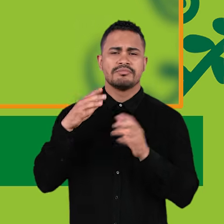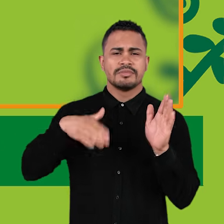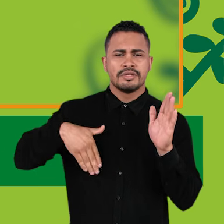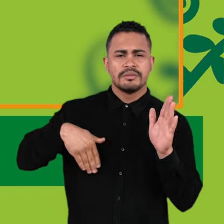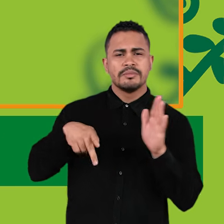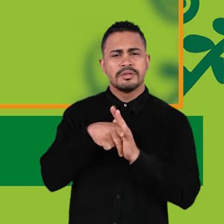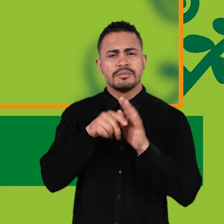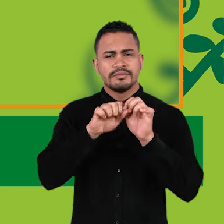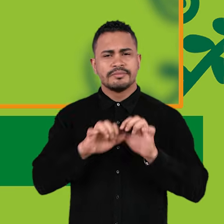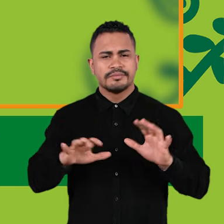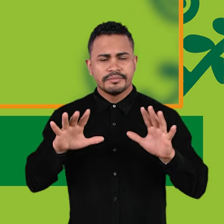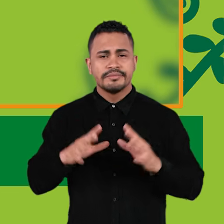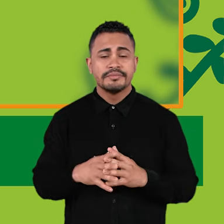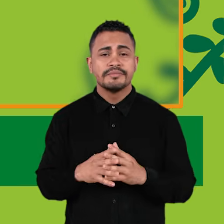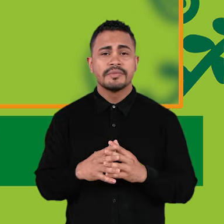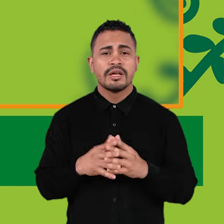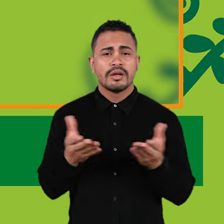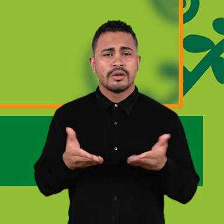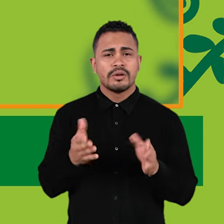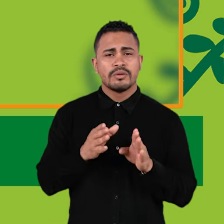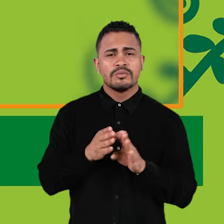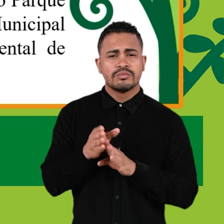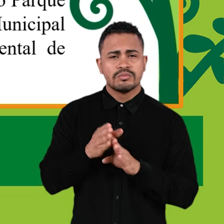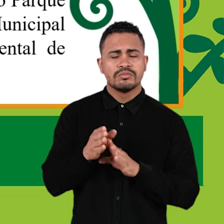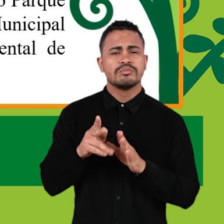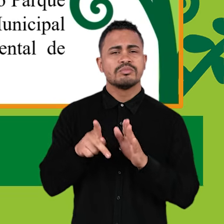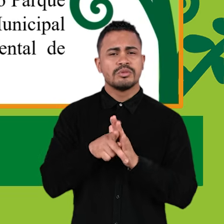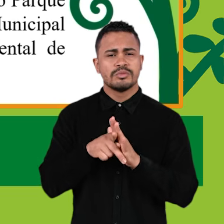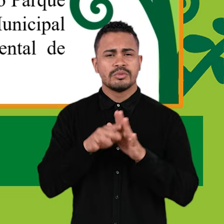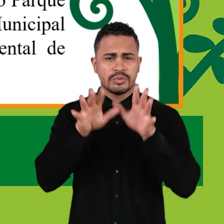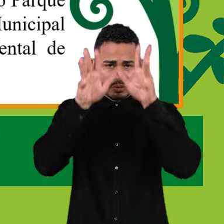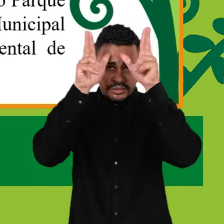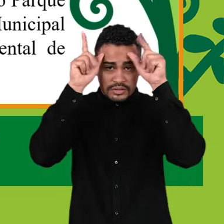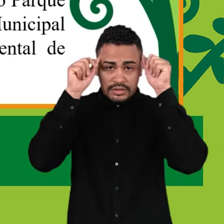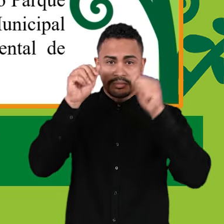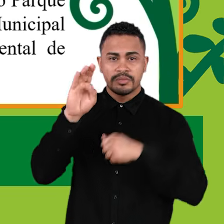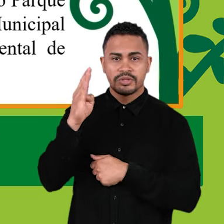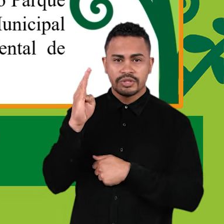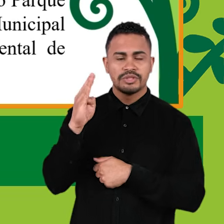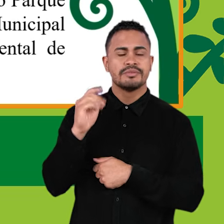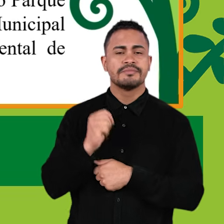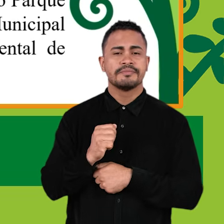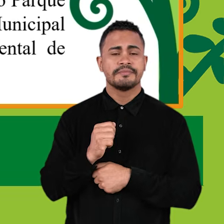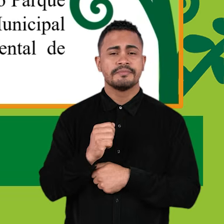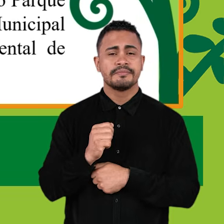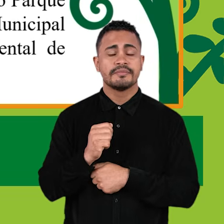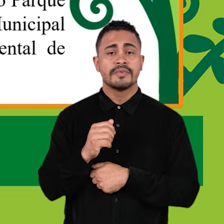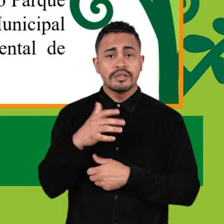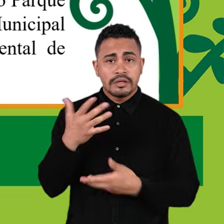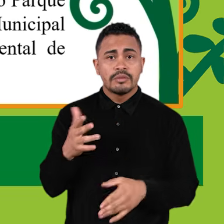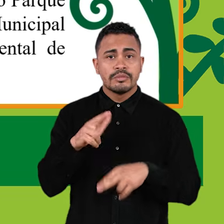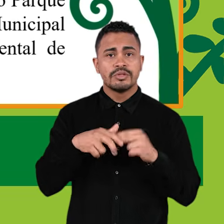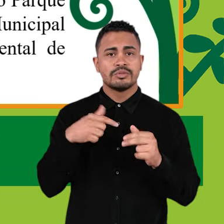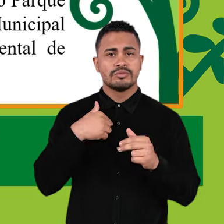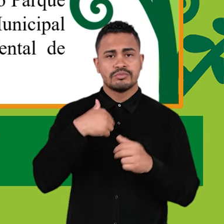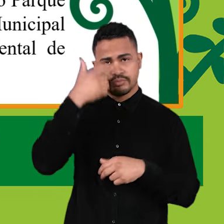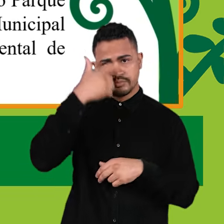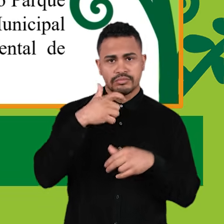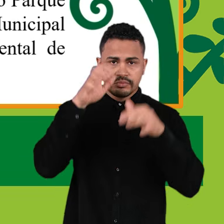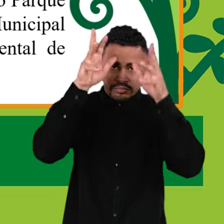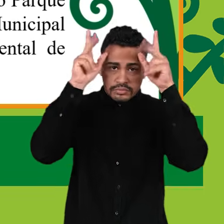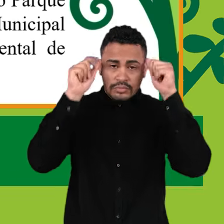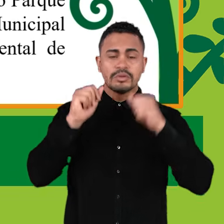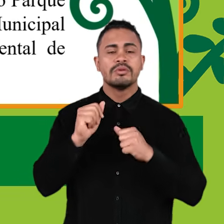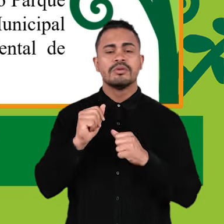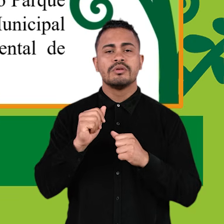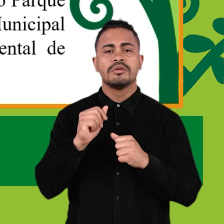Federal do Ceará. Atualmente eu sou conselheiro do Conselho Regional de Biologia da 5ª Região e aí como conselheiro eu ocupo as